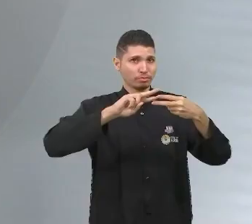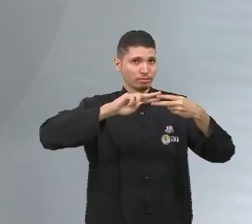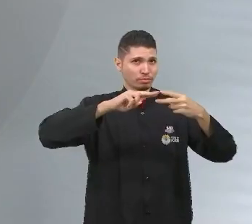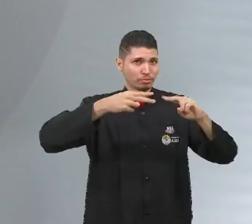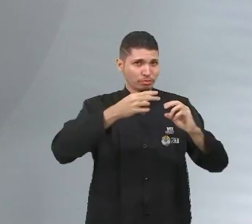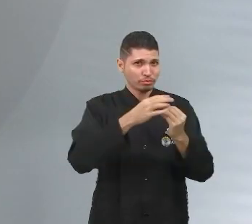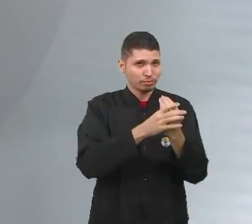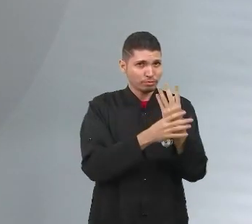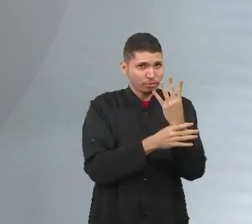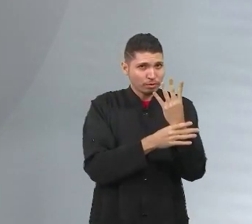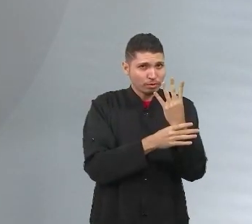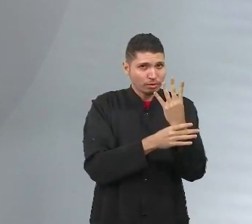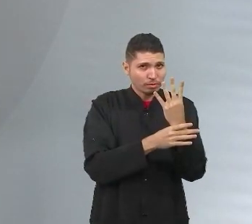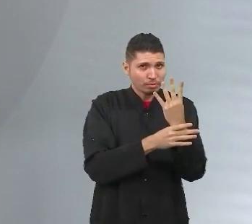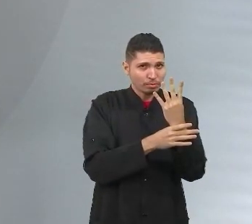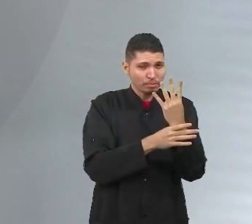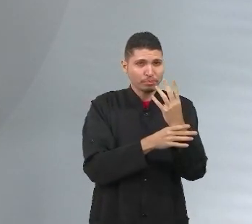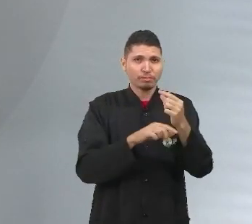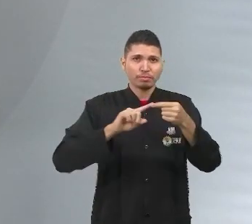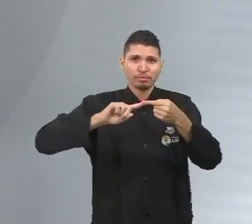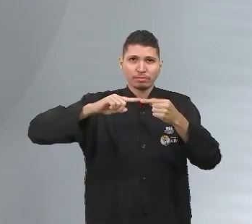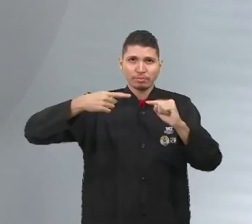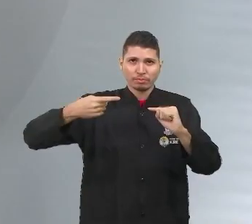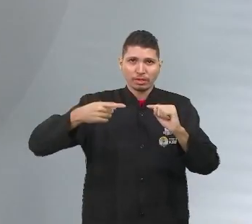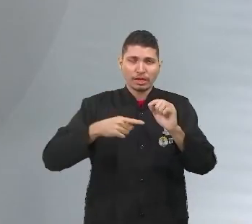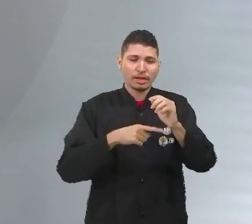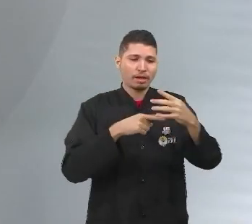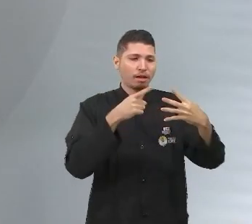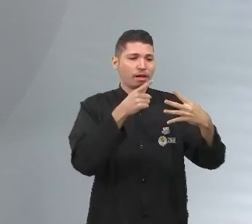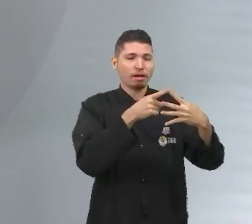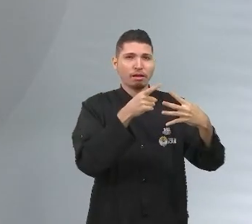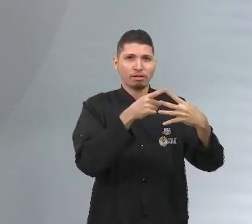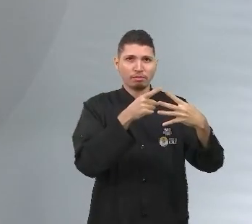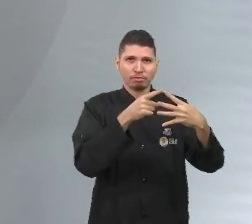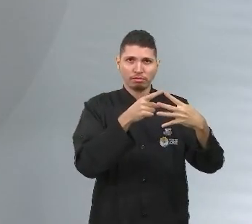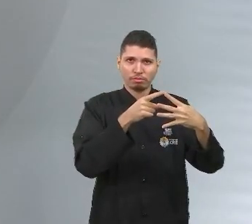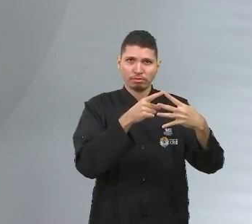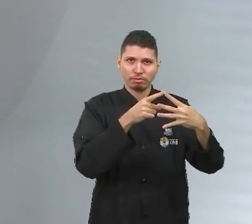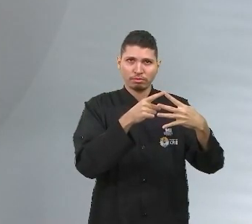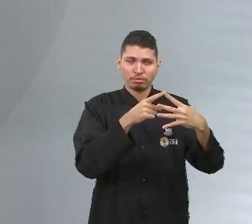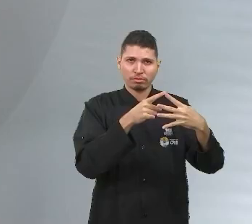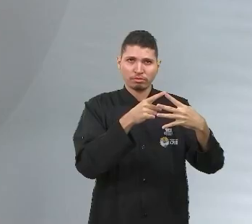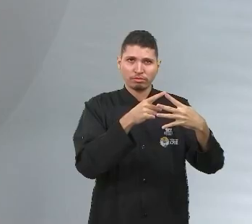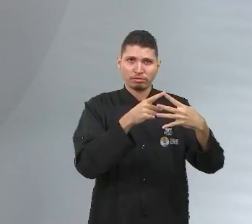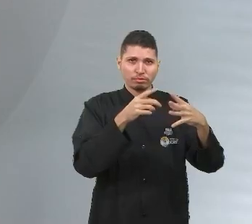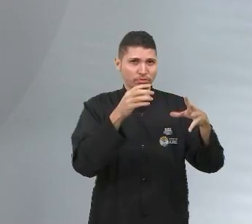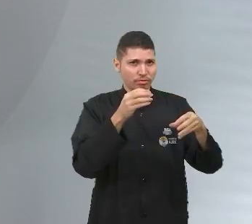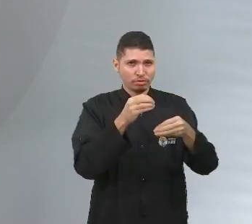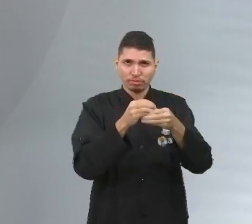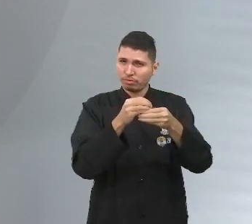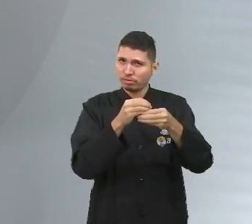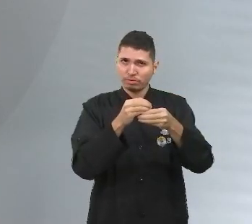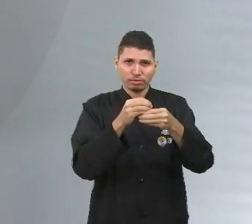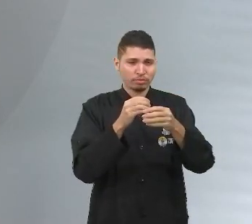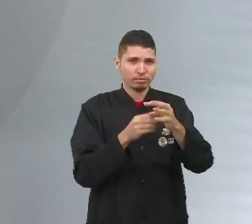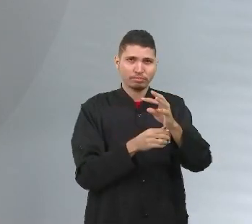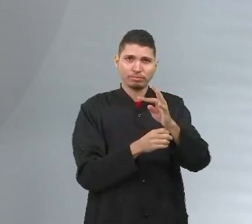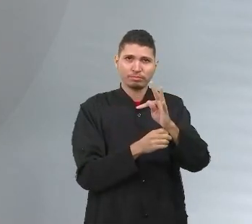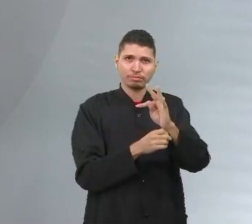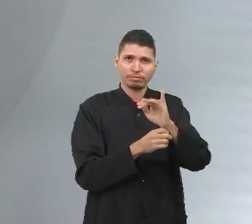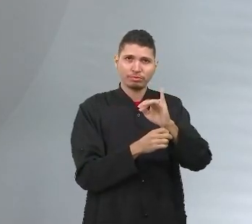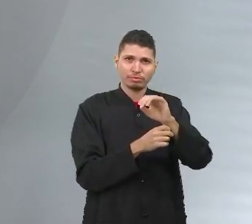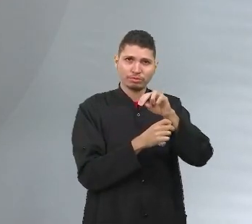forma RNA, a adenina ela não é mais complementada pela timina, e sim